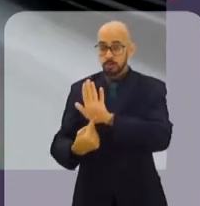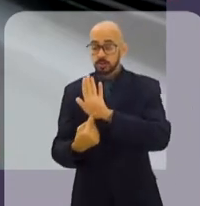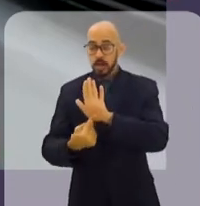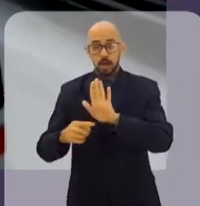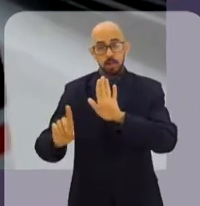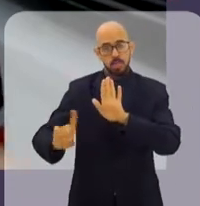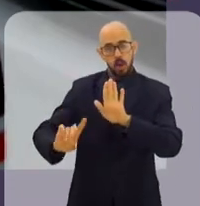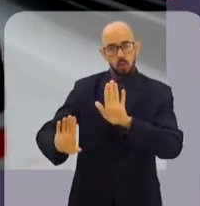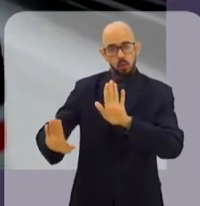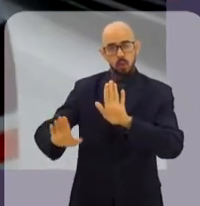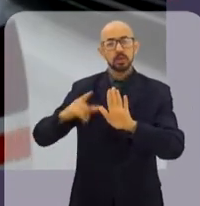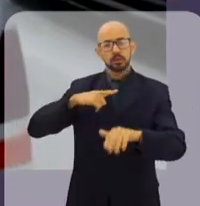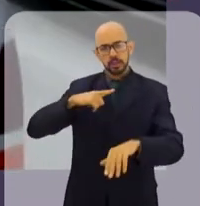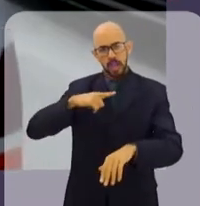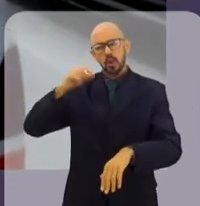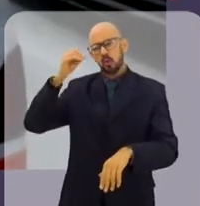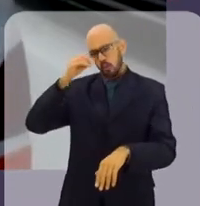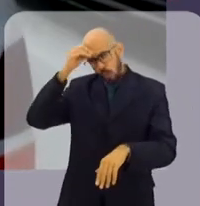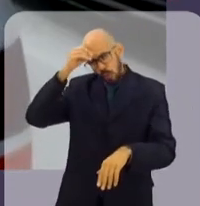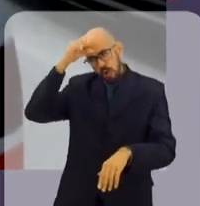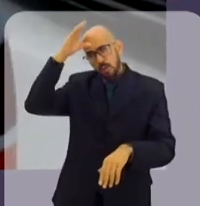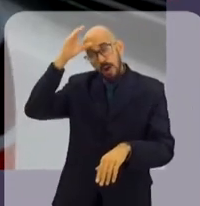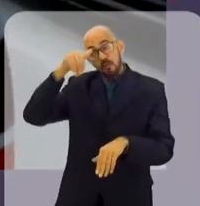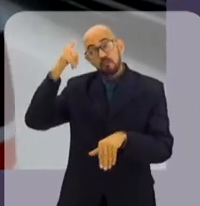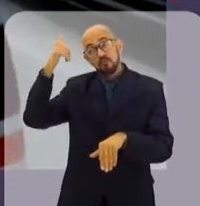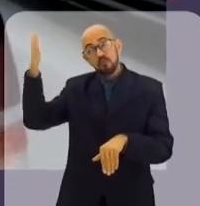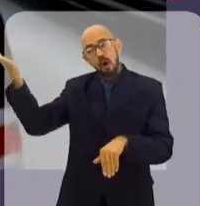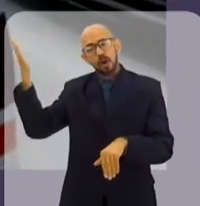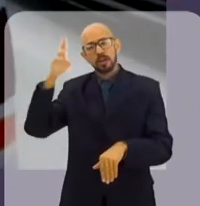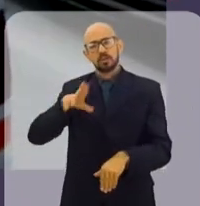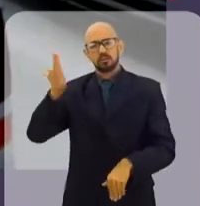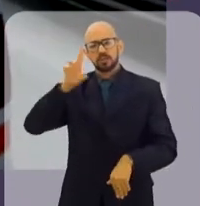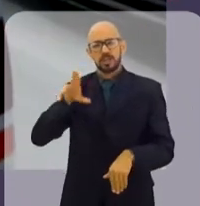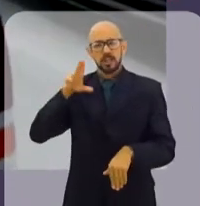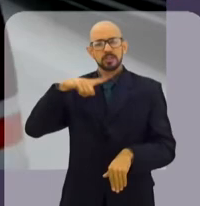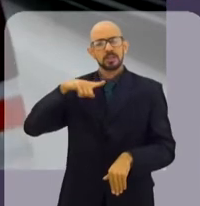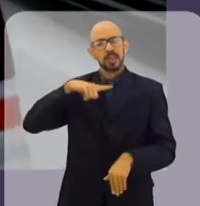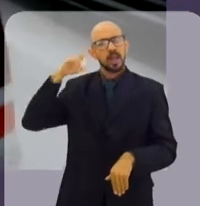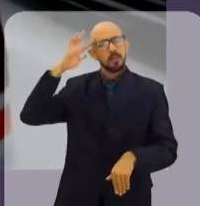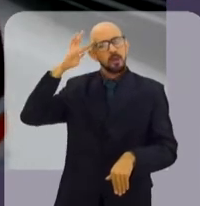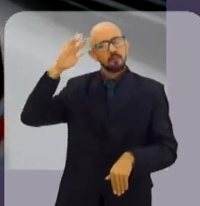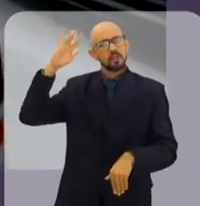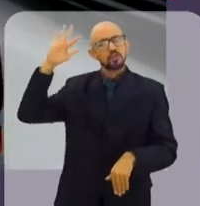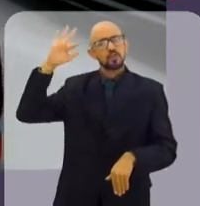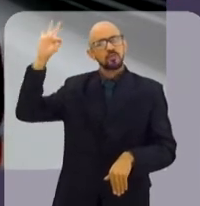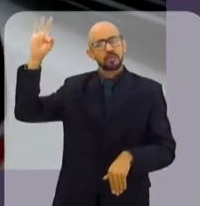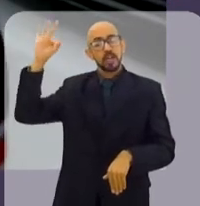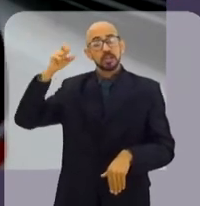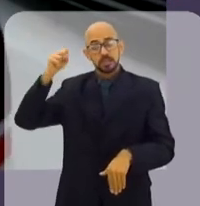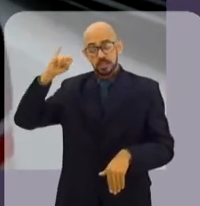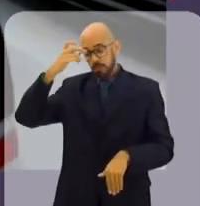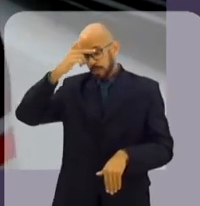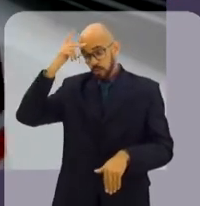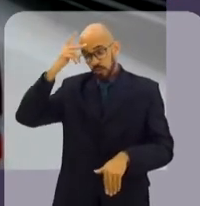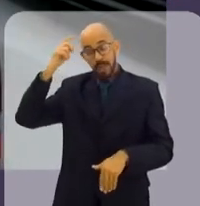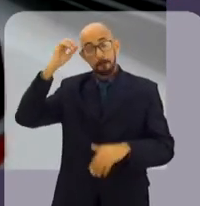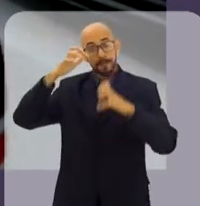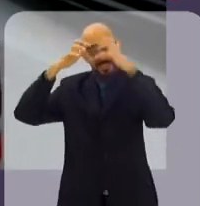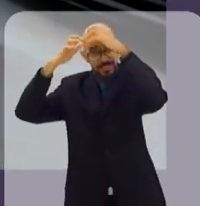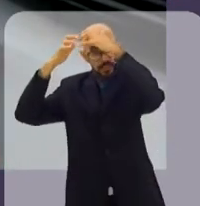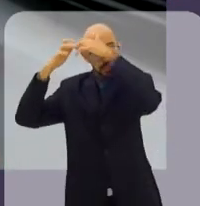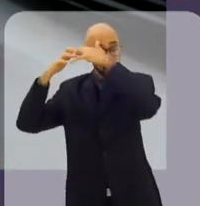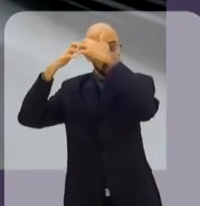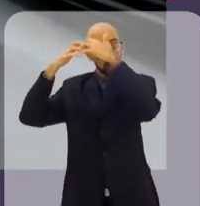todo lugar. Existe saber extramuros da universidade. Existe uma filosofia. Onde existe uma pessoa pensando,